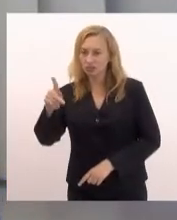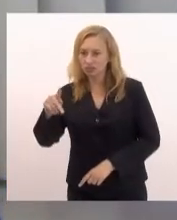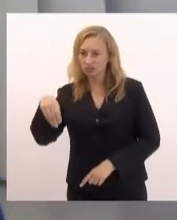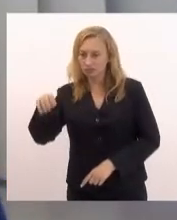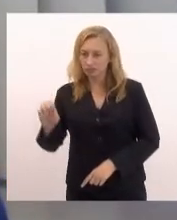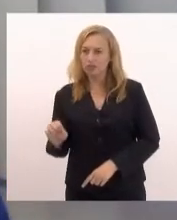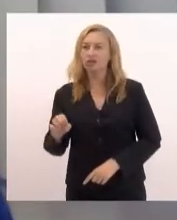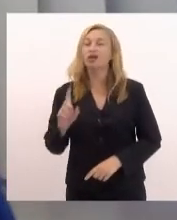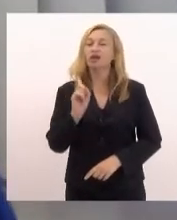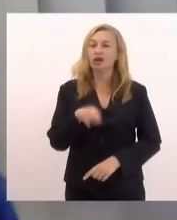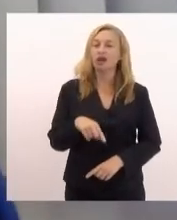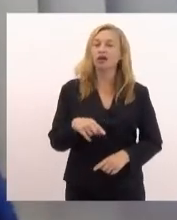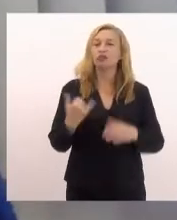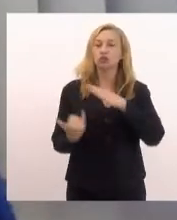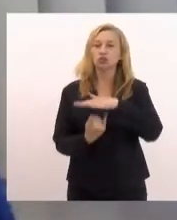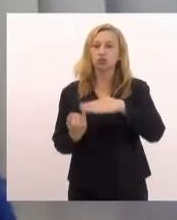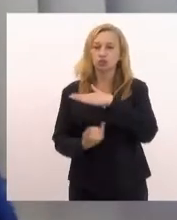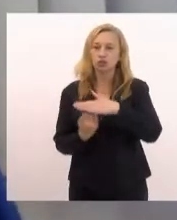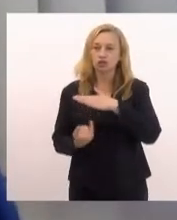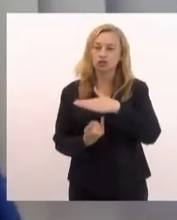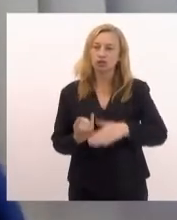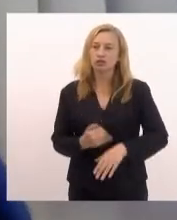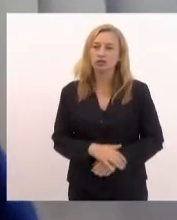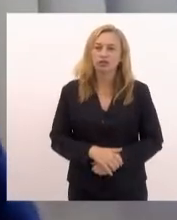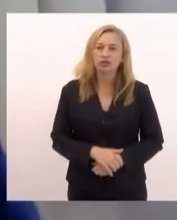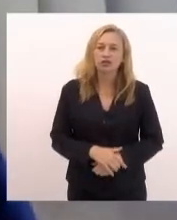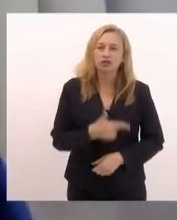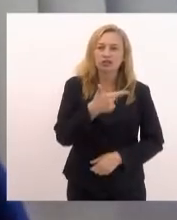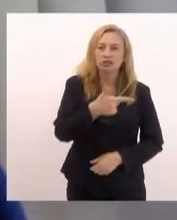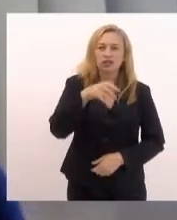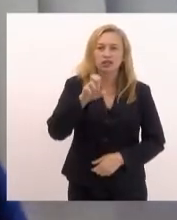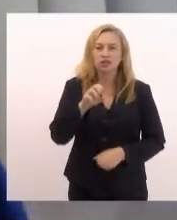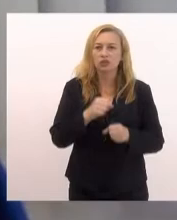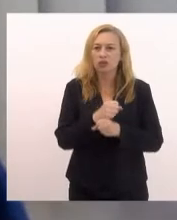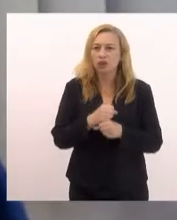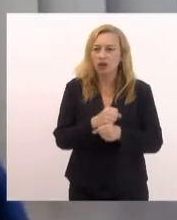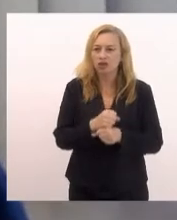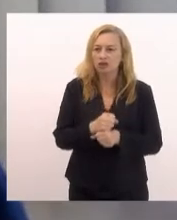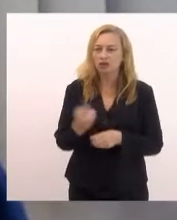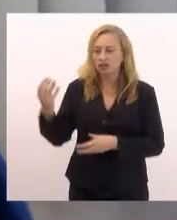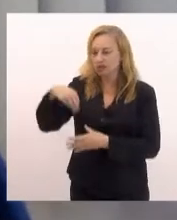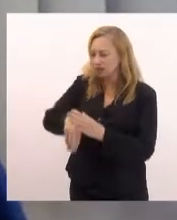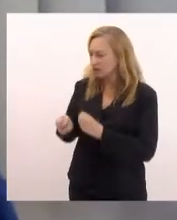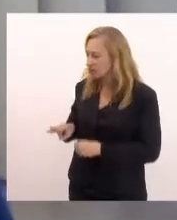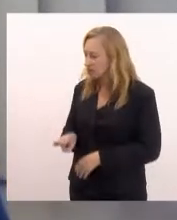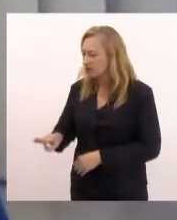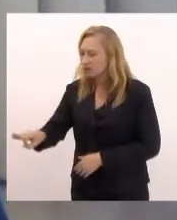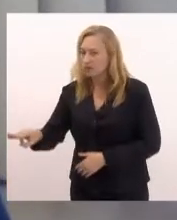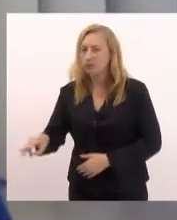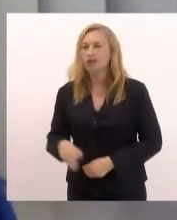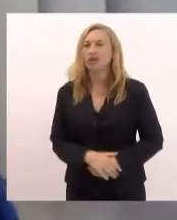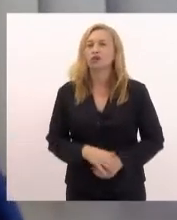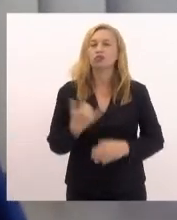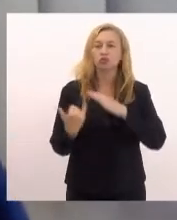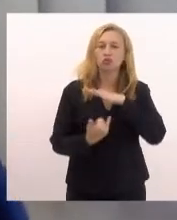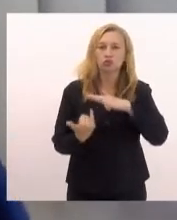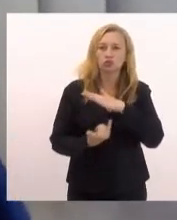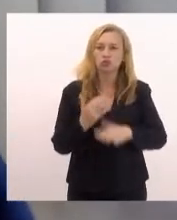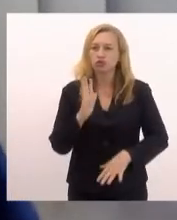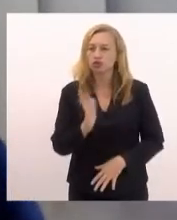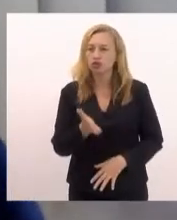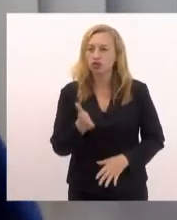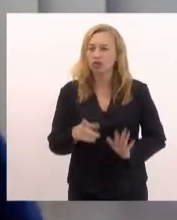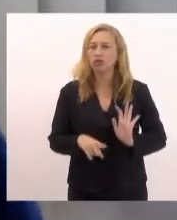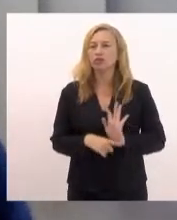que é uma instituição que já tem 25 anos de funcionamento na Favela da Maré, uma instituição que já